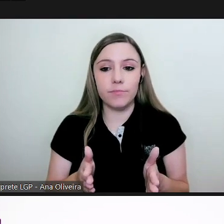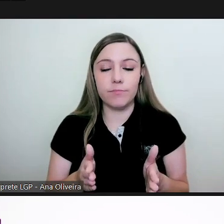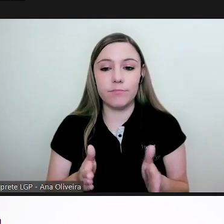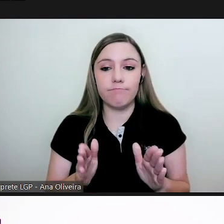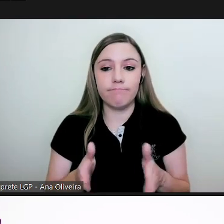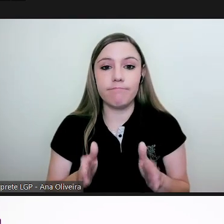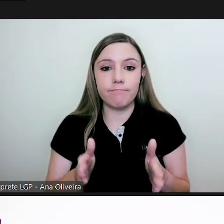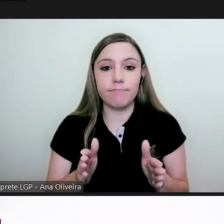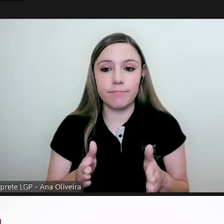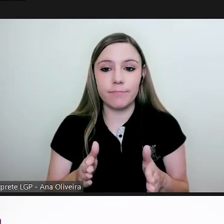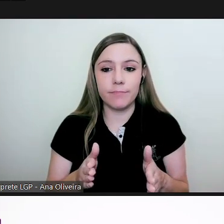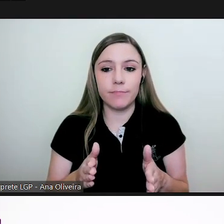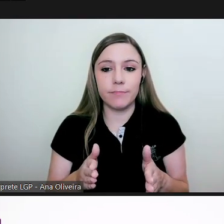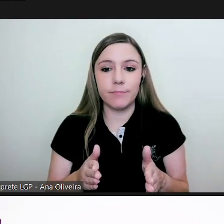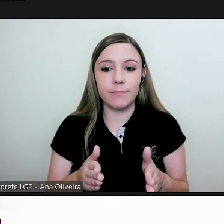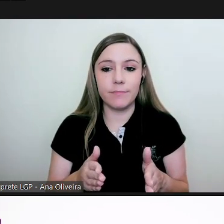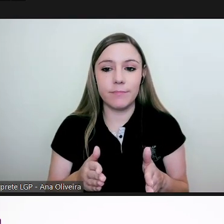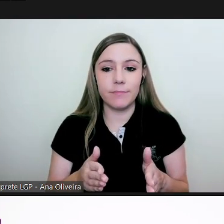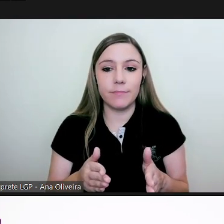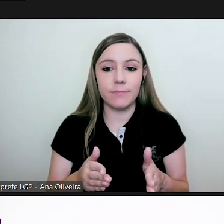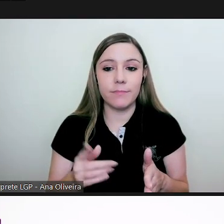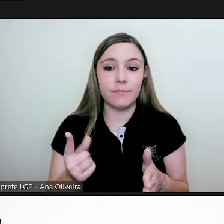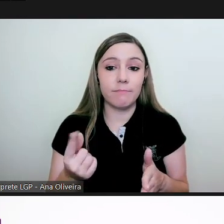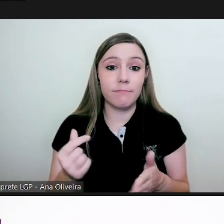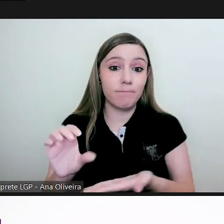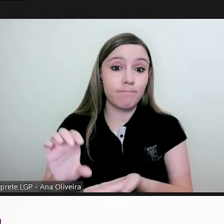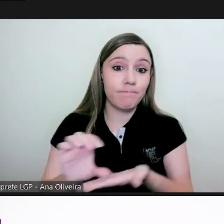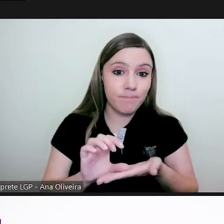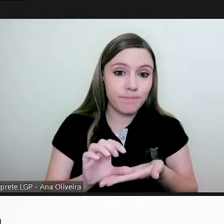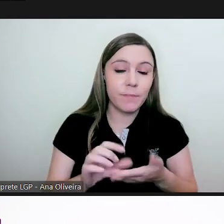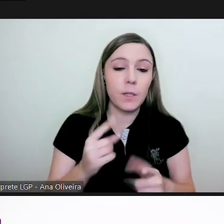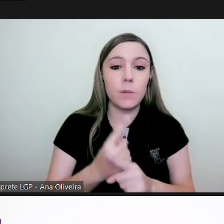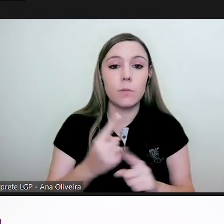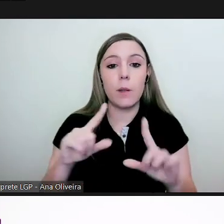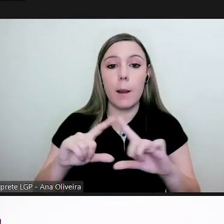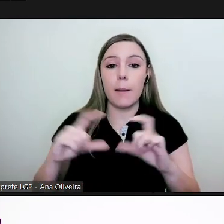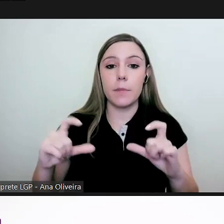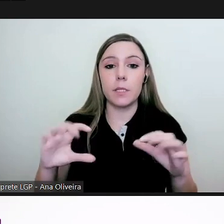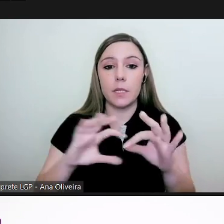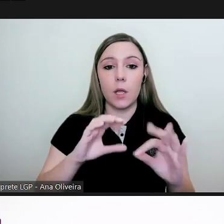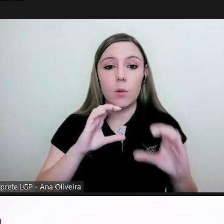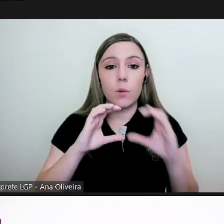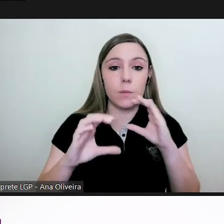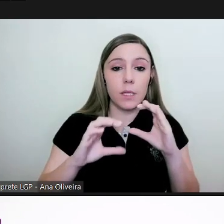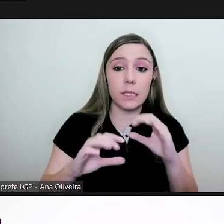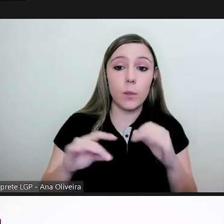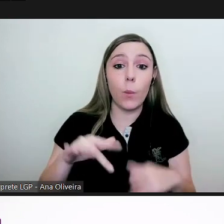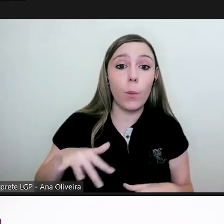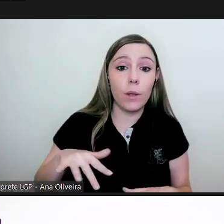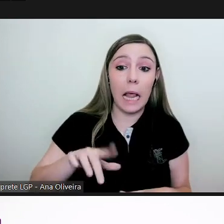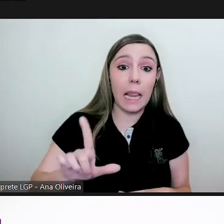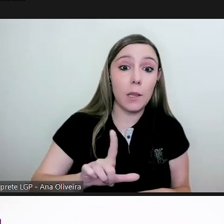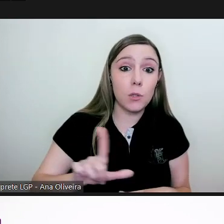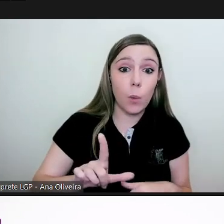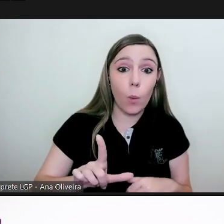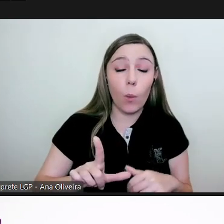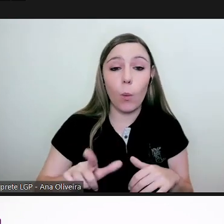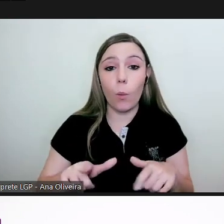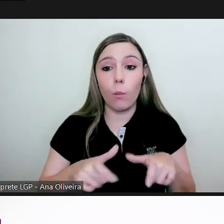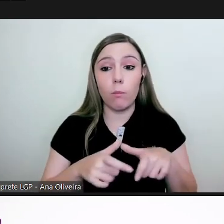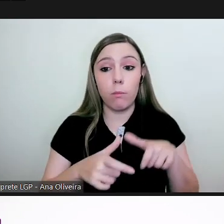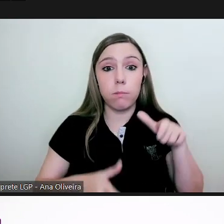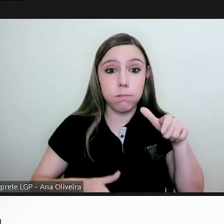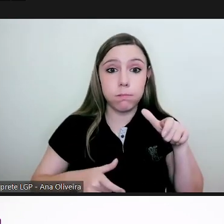novo caixeiro viajante, que é um bocadinho assim, as empresas de comunicação vêm de Lisboa pelo país vender o